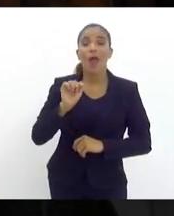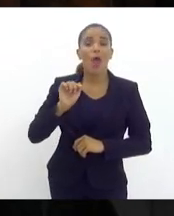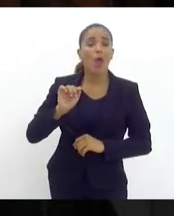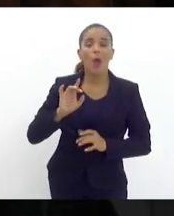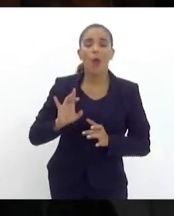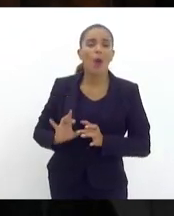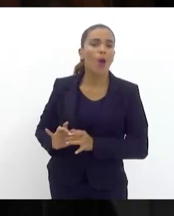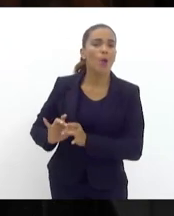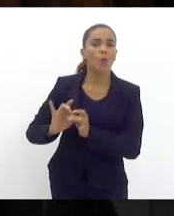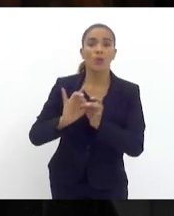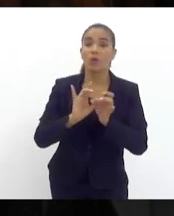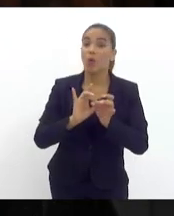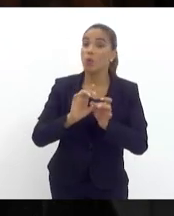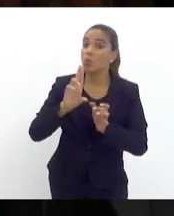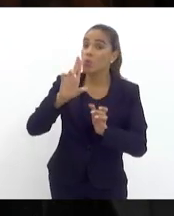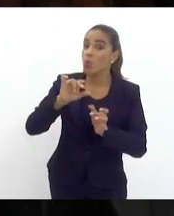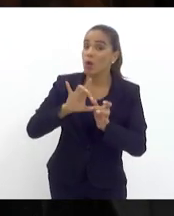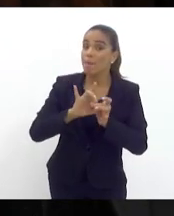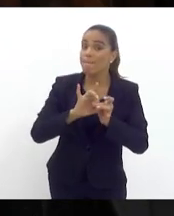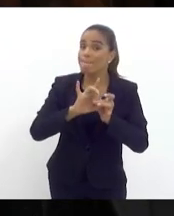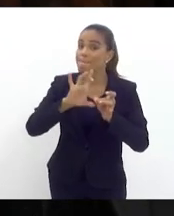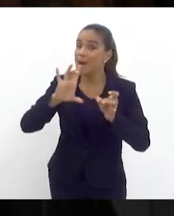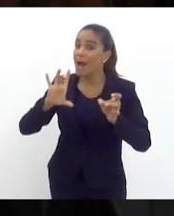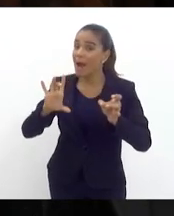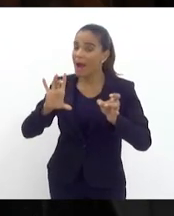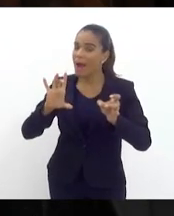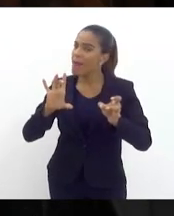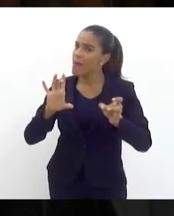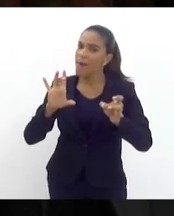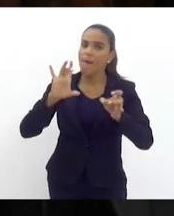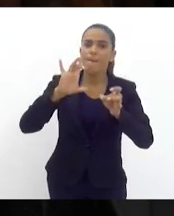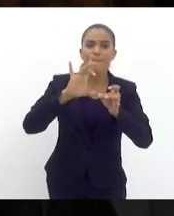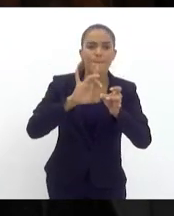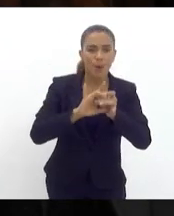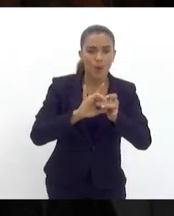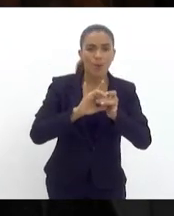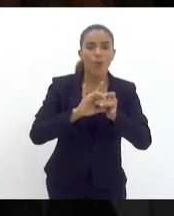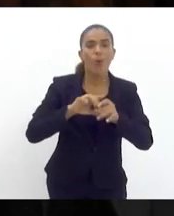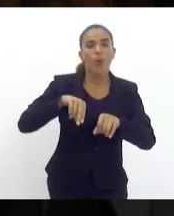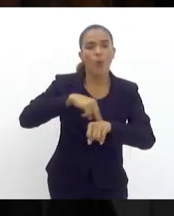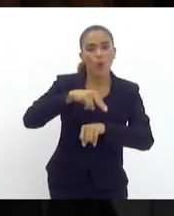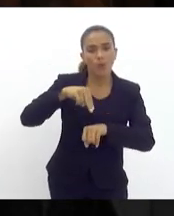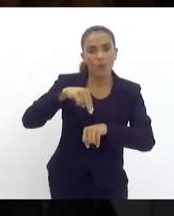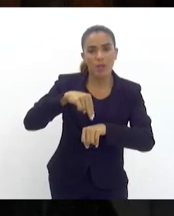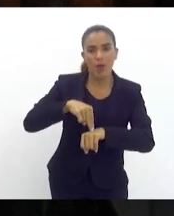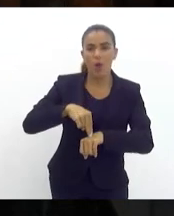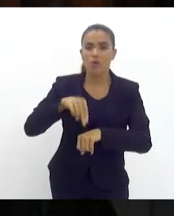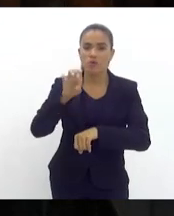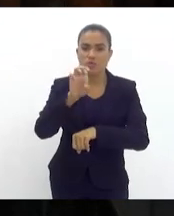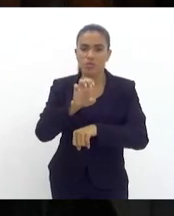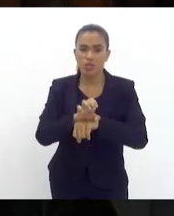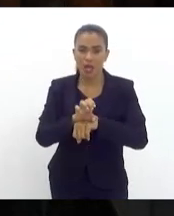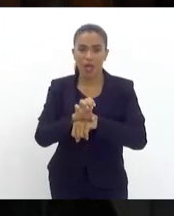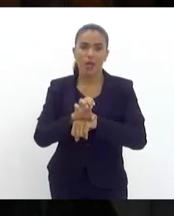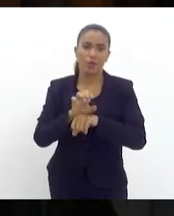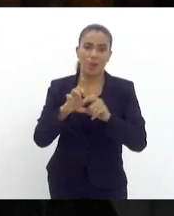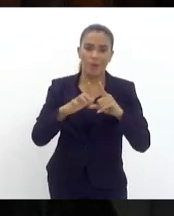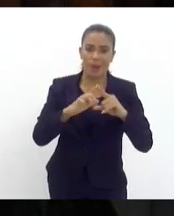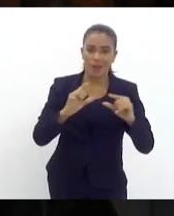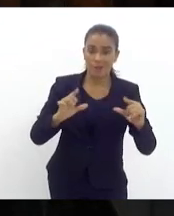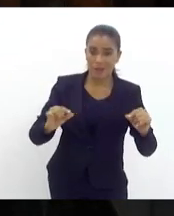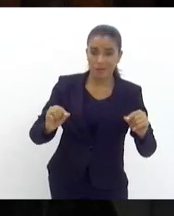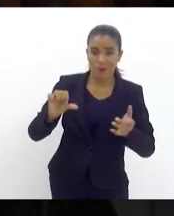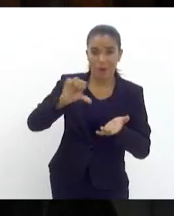indissolúvel da União estados Distrito Federal e